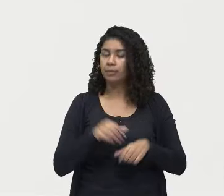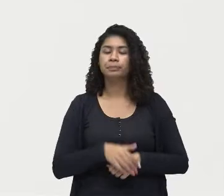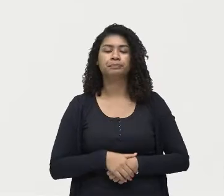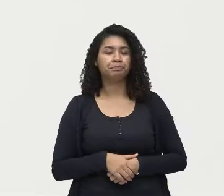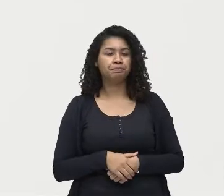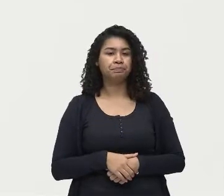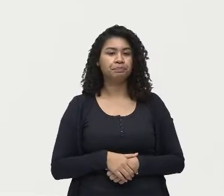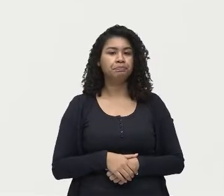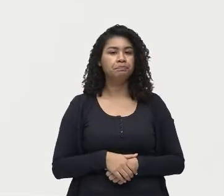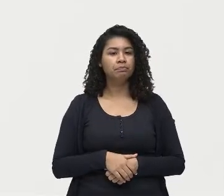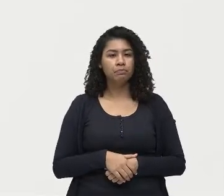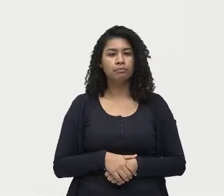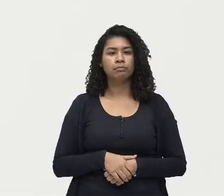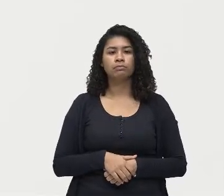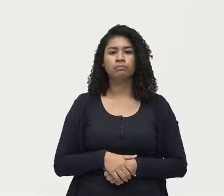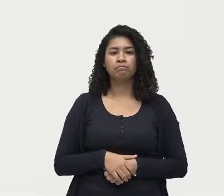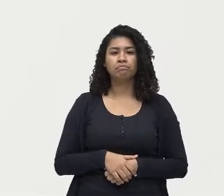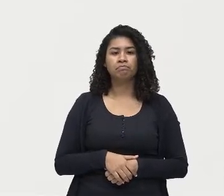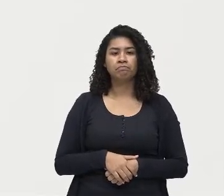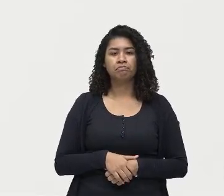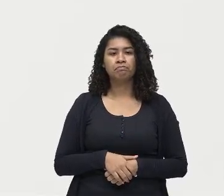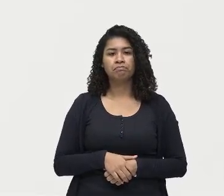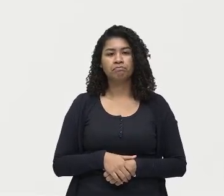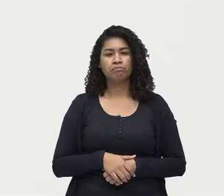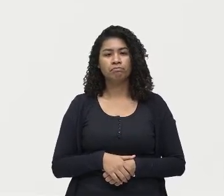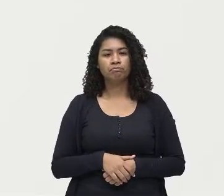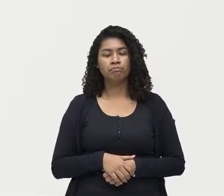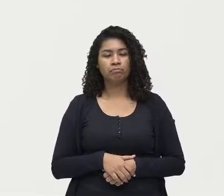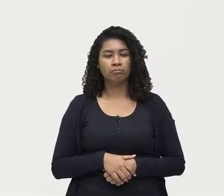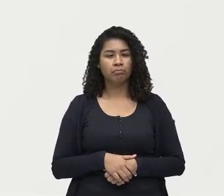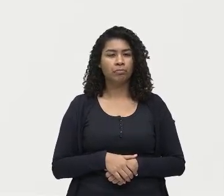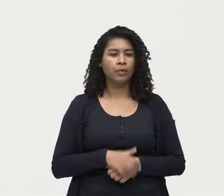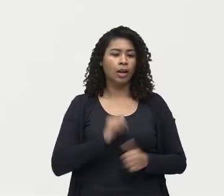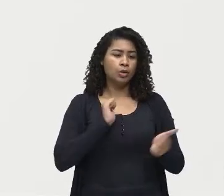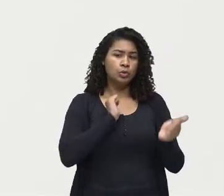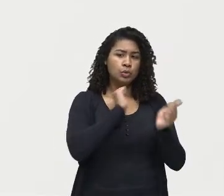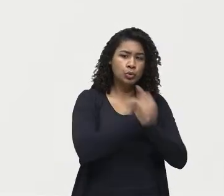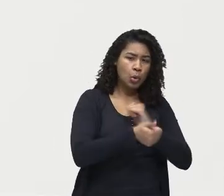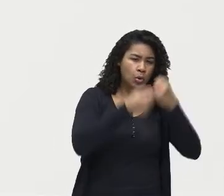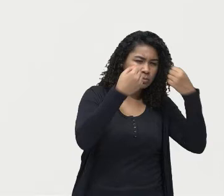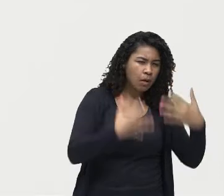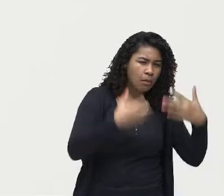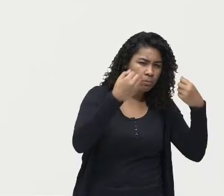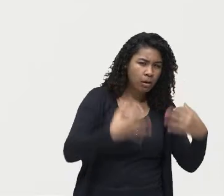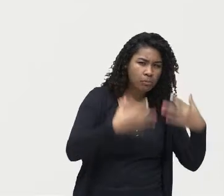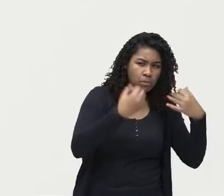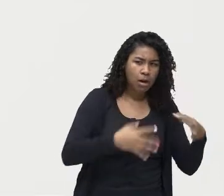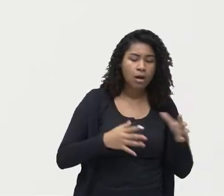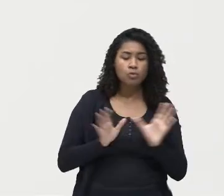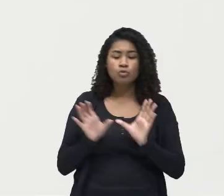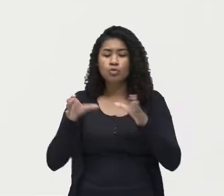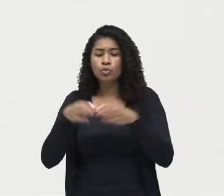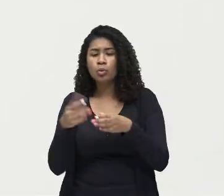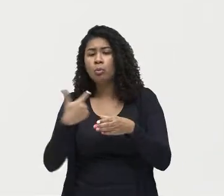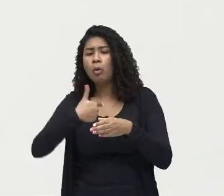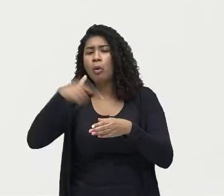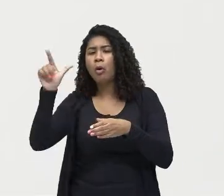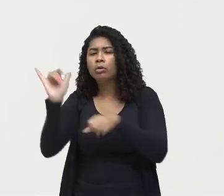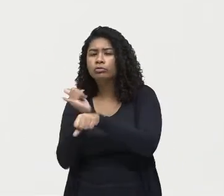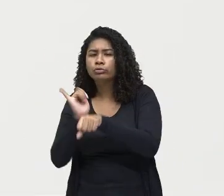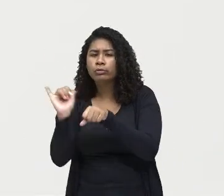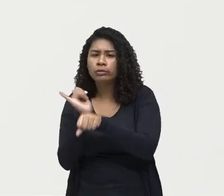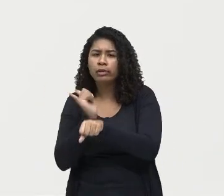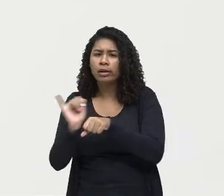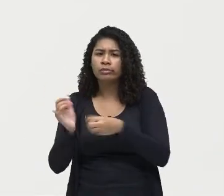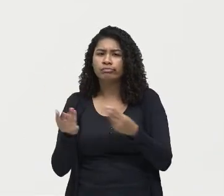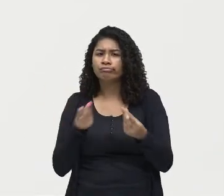texto continua, falava um jogo e o time jogava outro. O problema do time, diziam todos, era